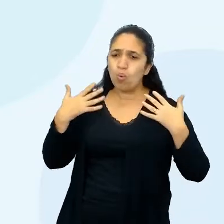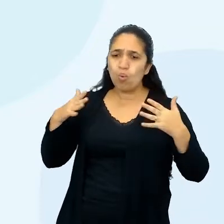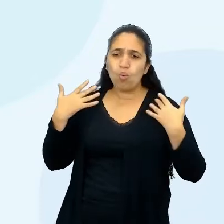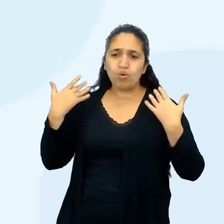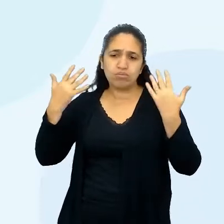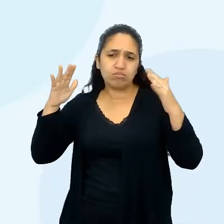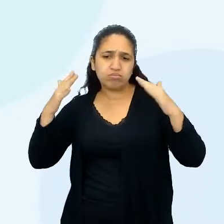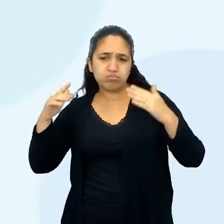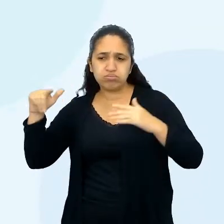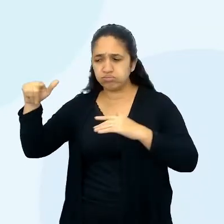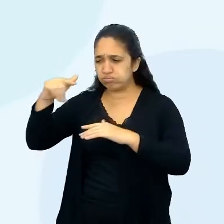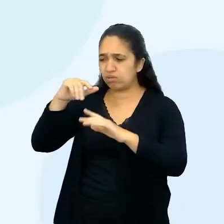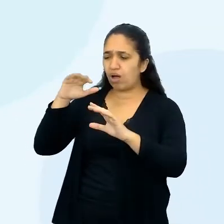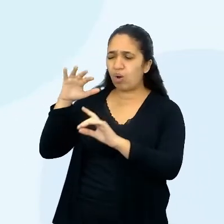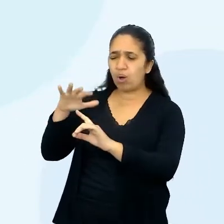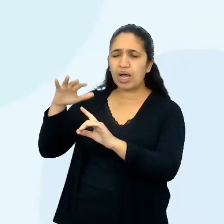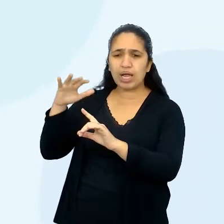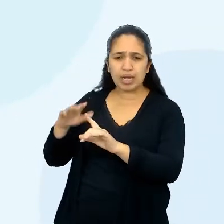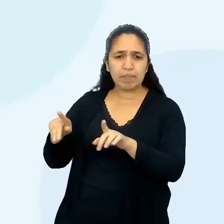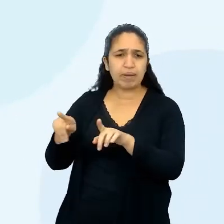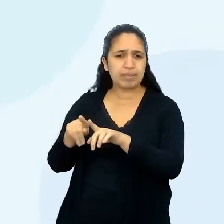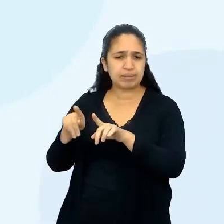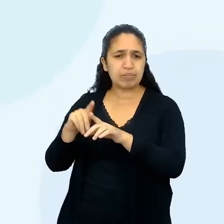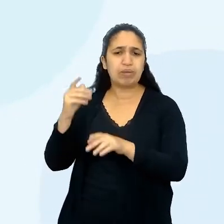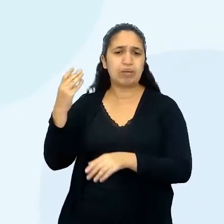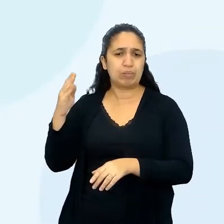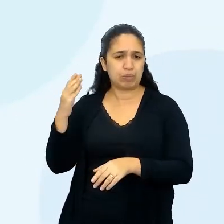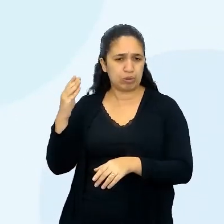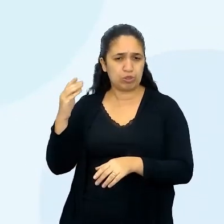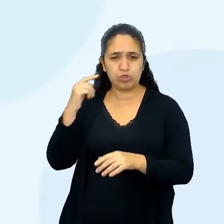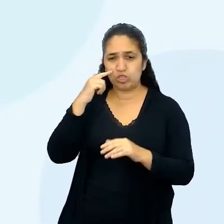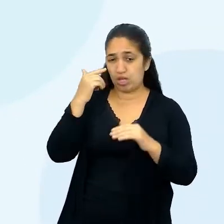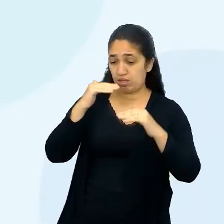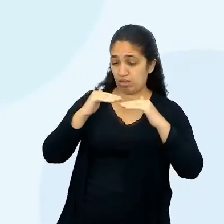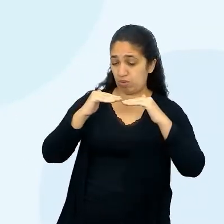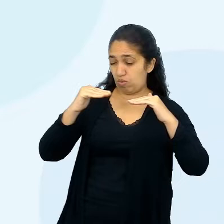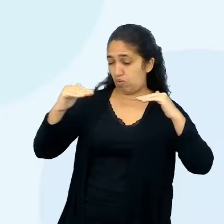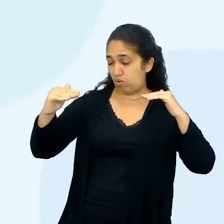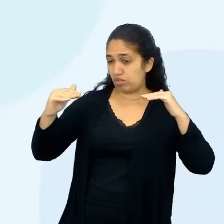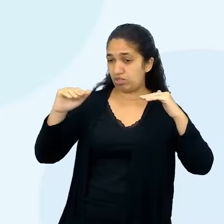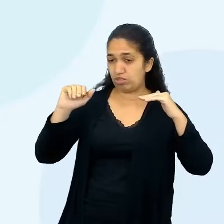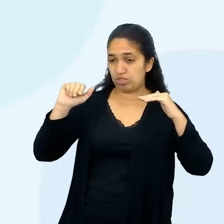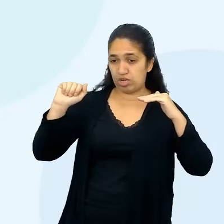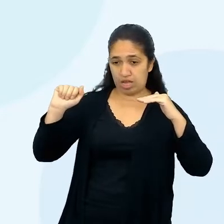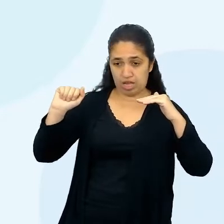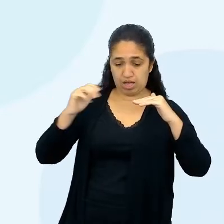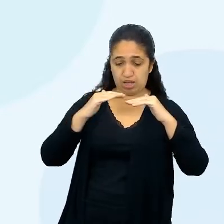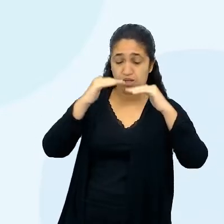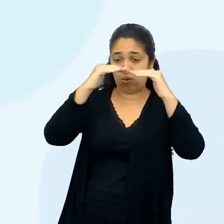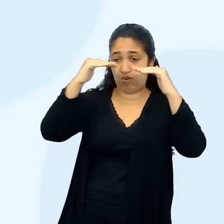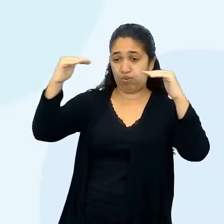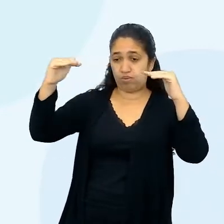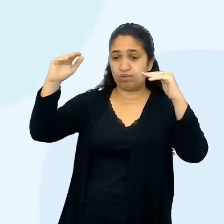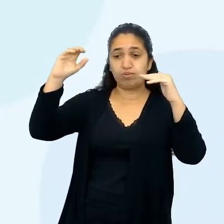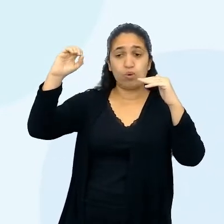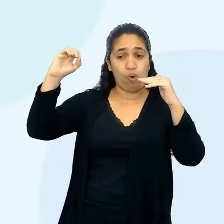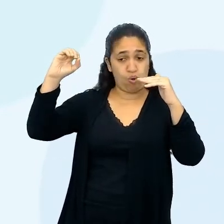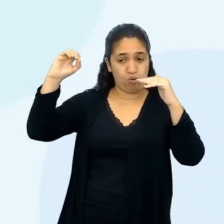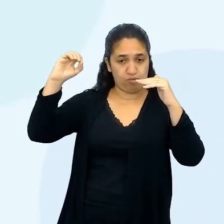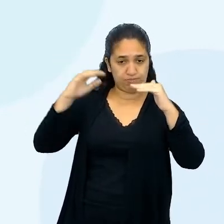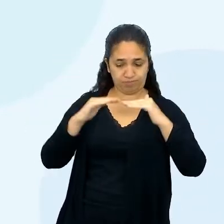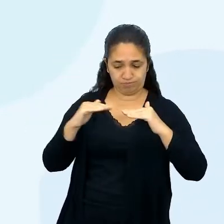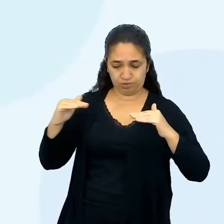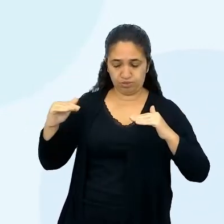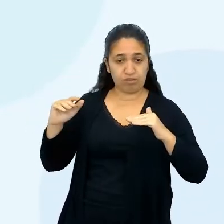e alta atividade biológica. Então, como o horizonte A, né, o horizonte A também tem